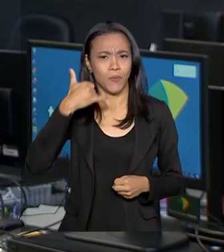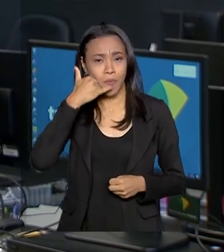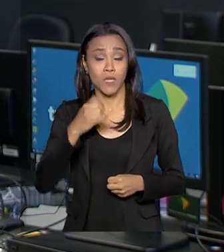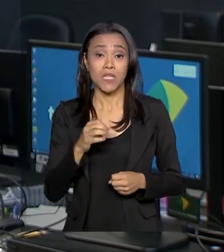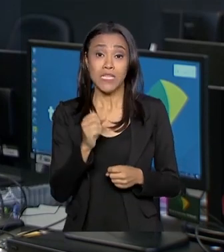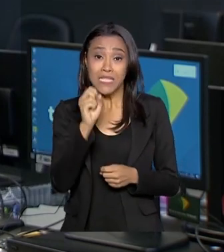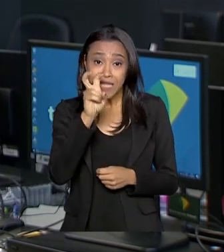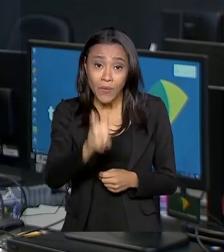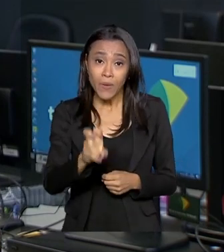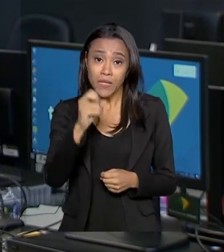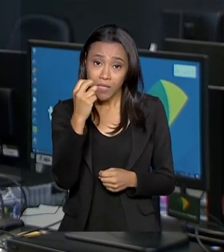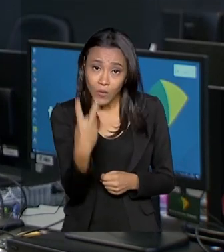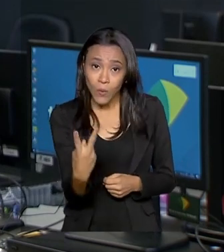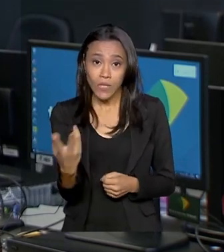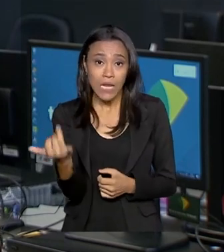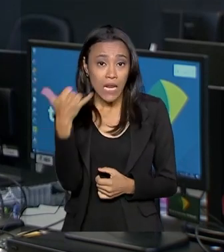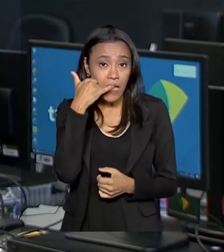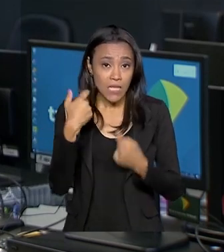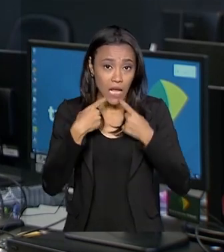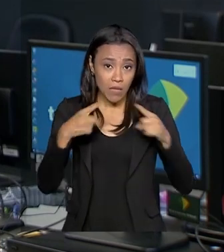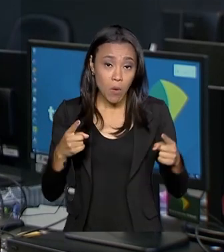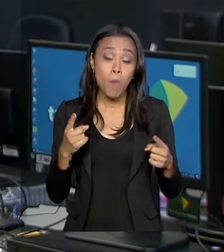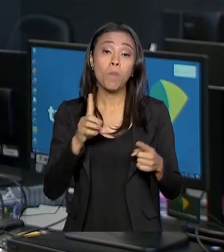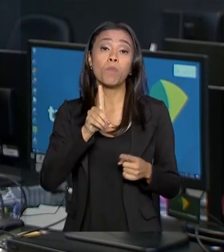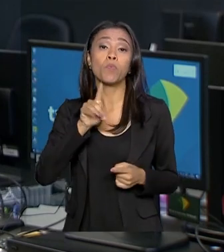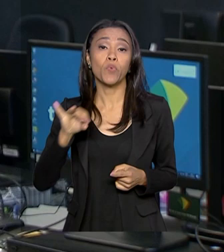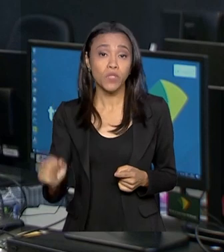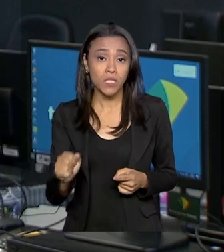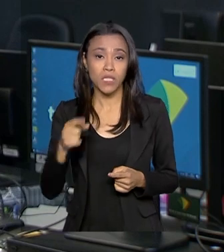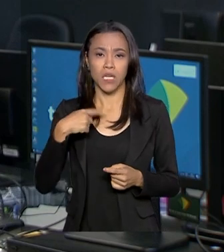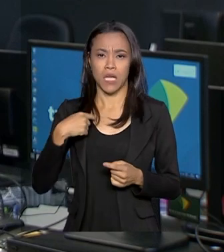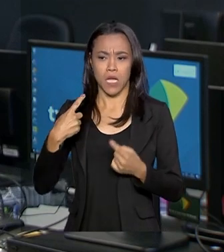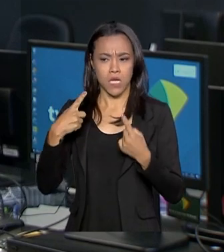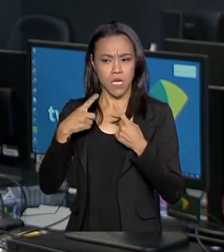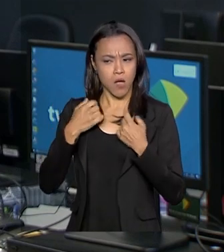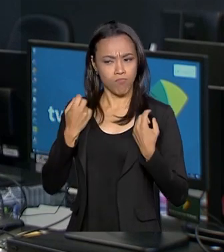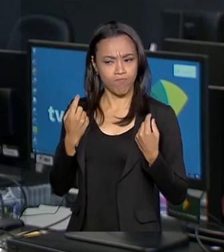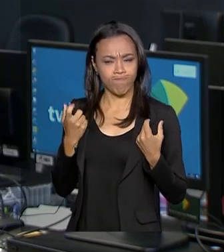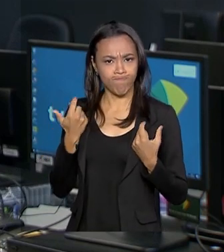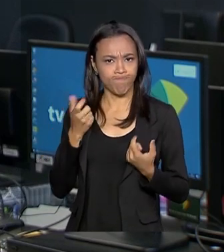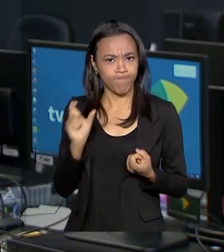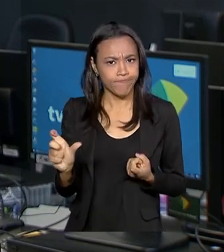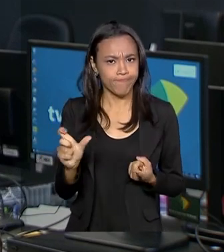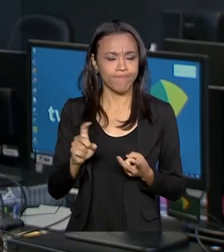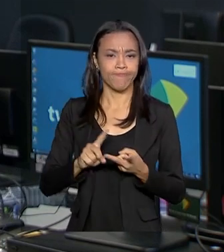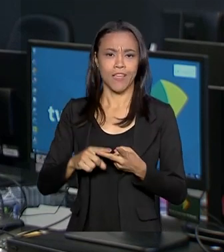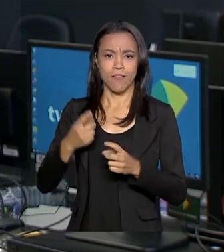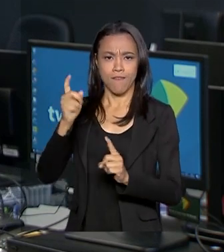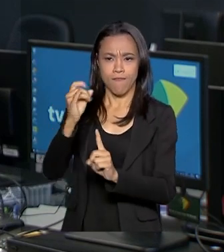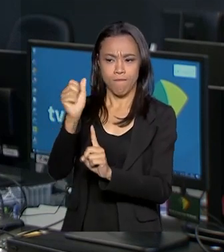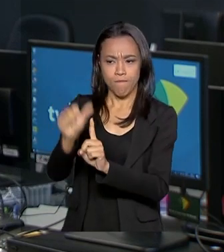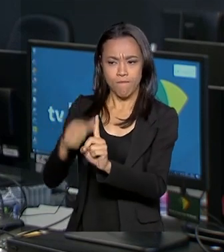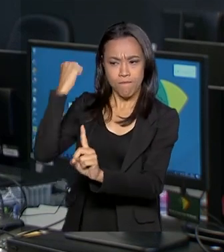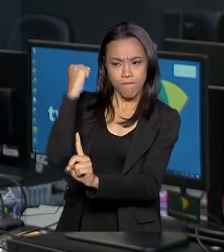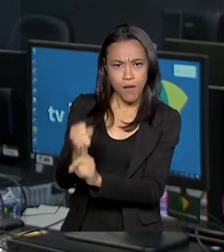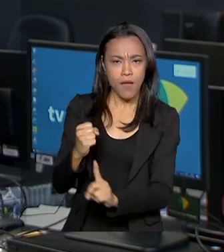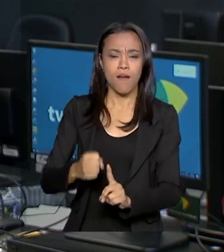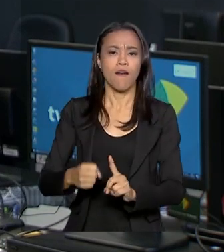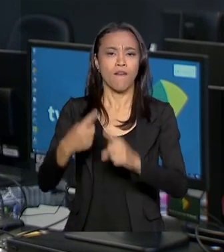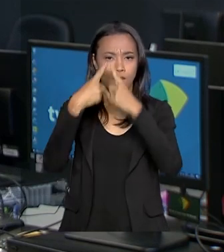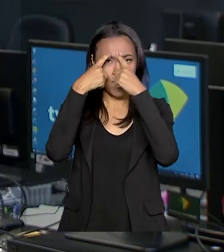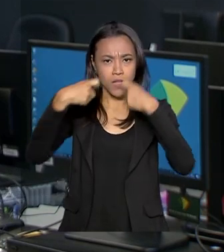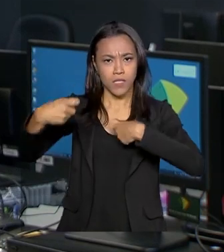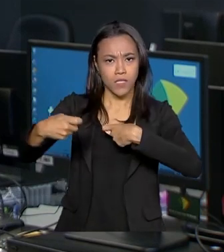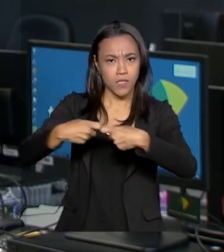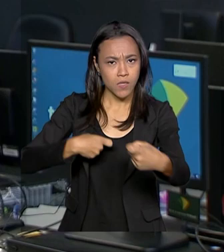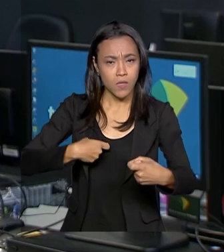notificações por dia, que incluem ameaças, cárcere privado, tentativas de feminicídio, violência sexual e,